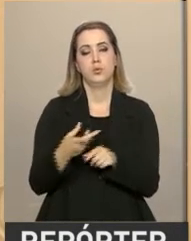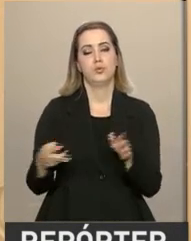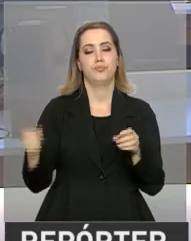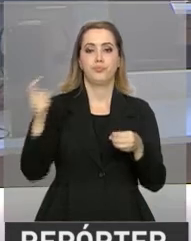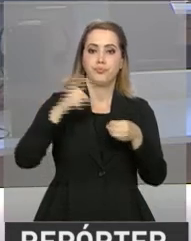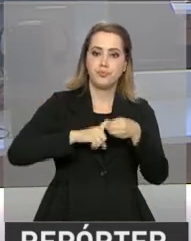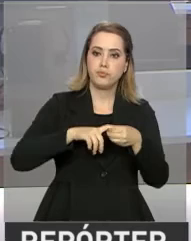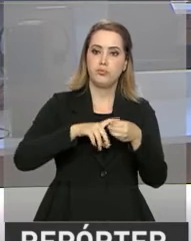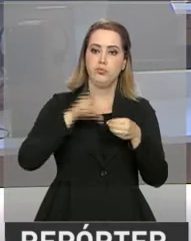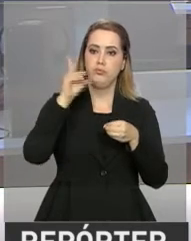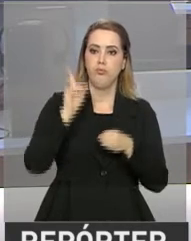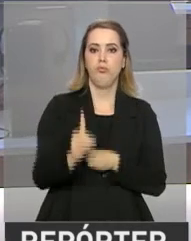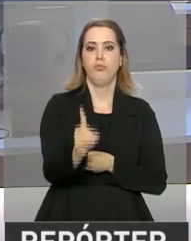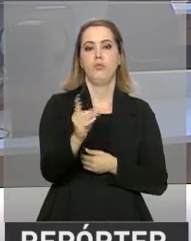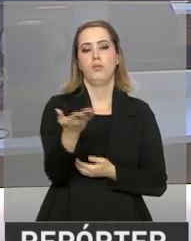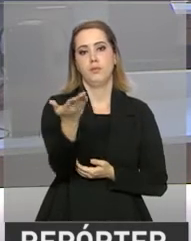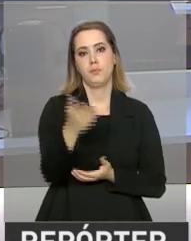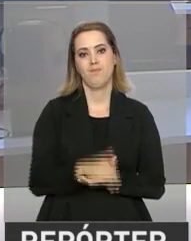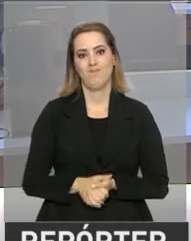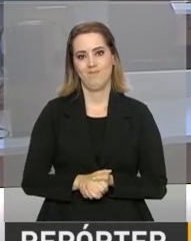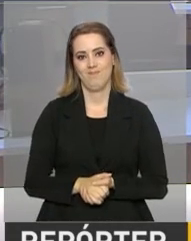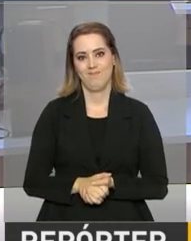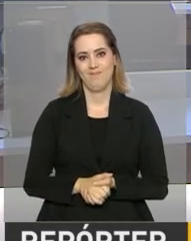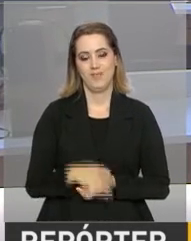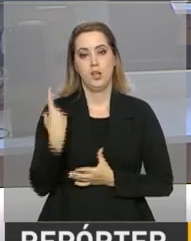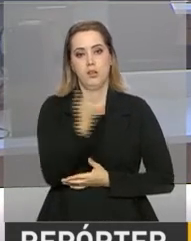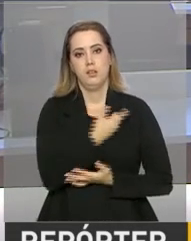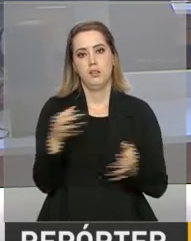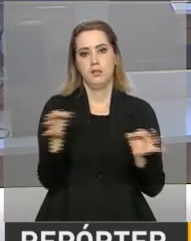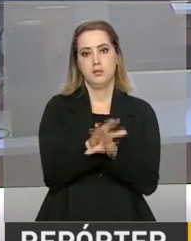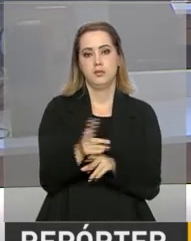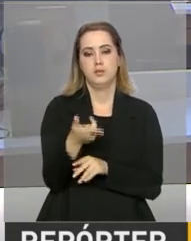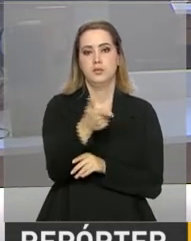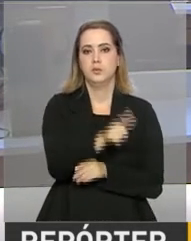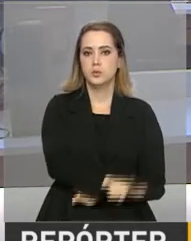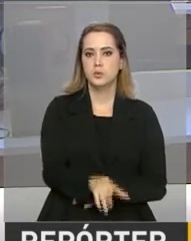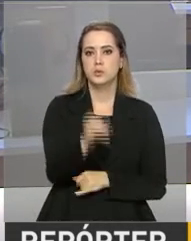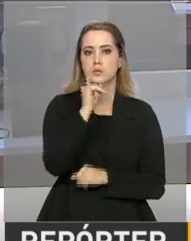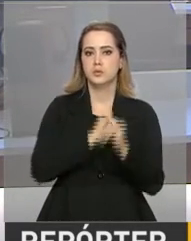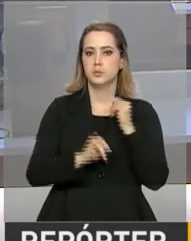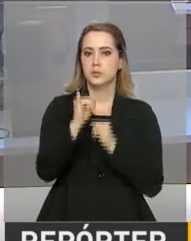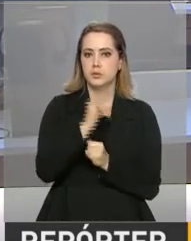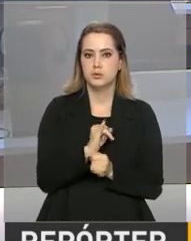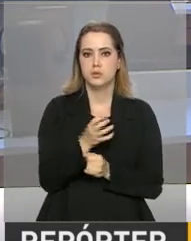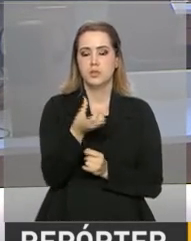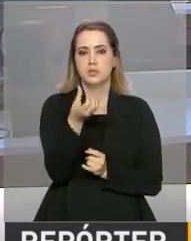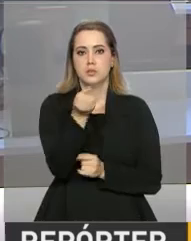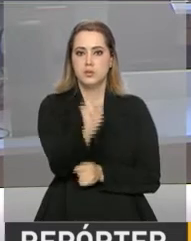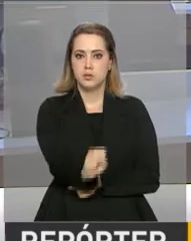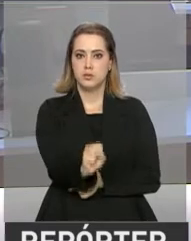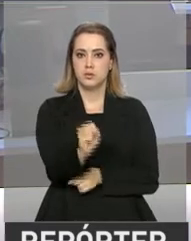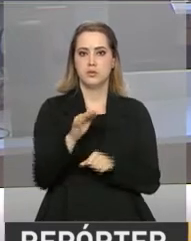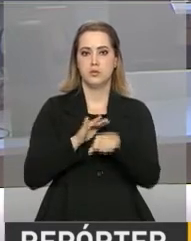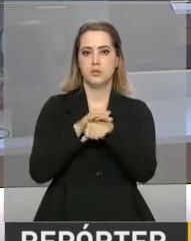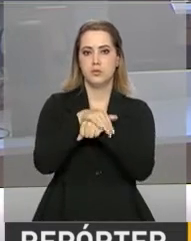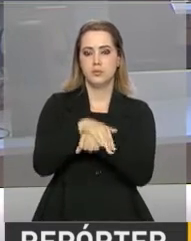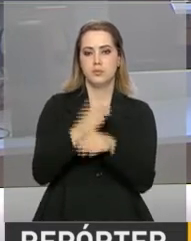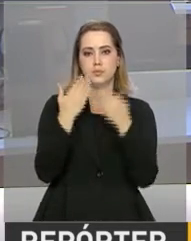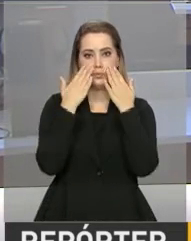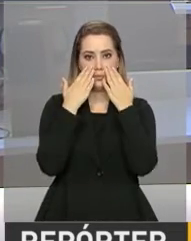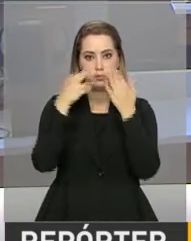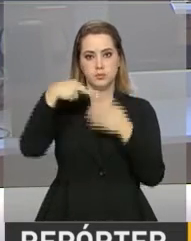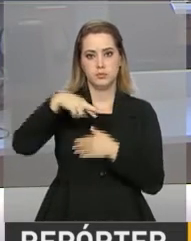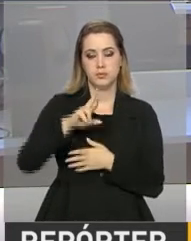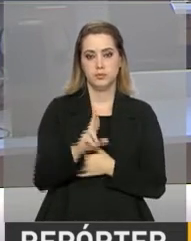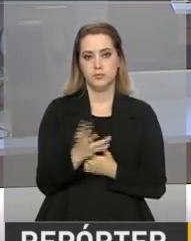dignidade. Esta edição do Repórter NBR termina aqui. Voltamos a qualquer momento com outras informações ou às 8 da noite com a nossa